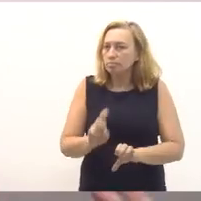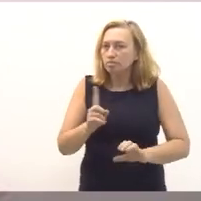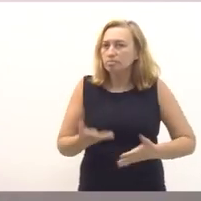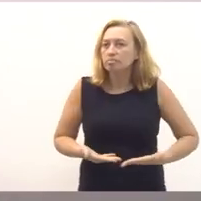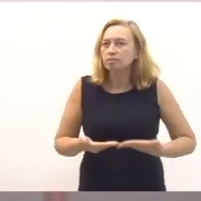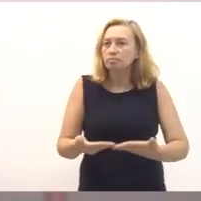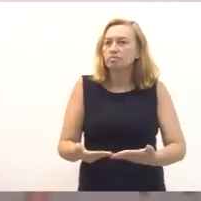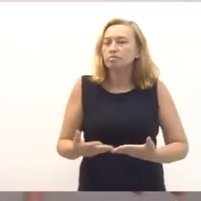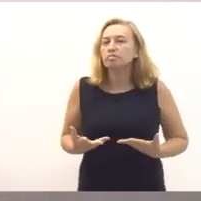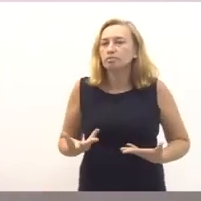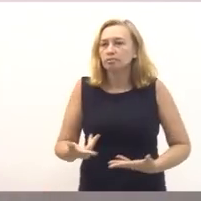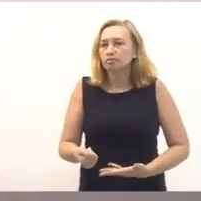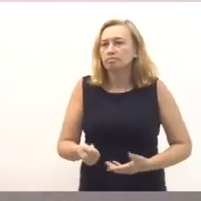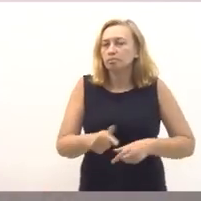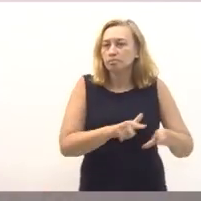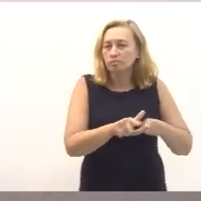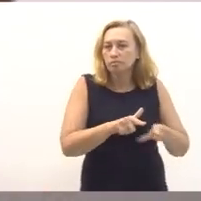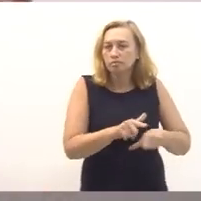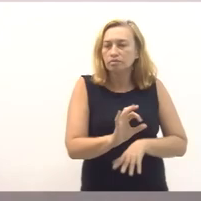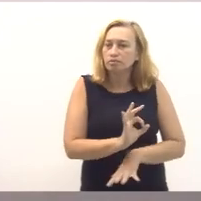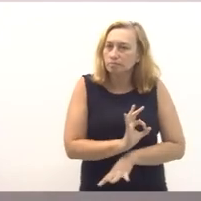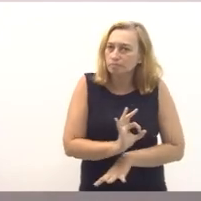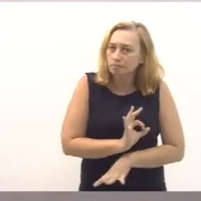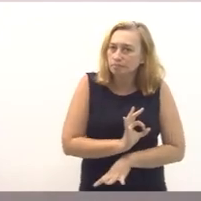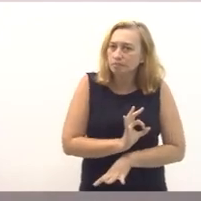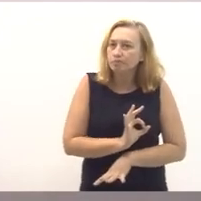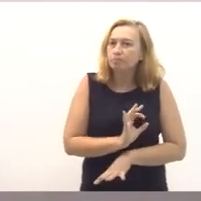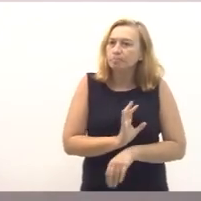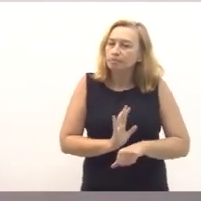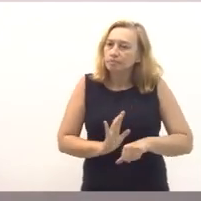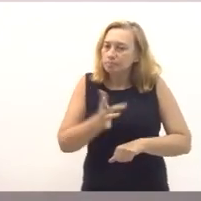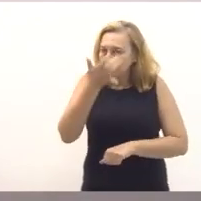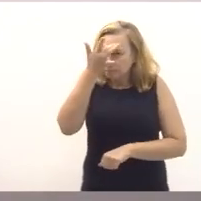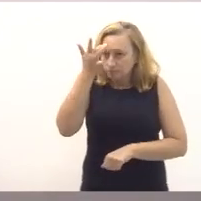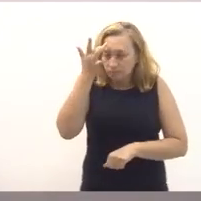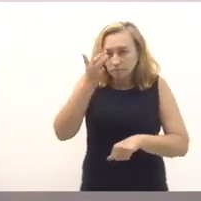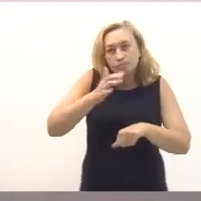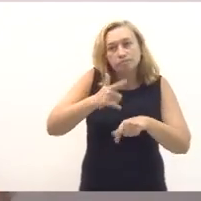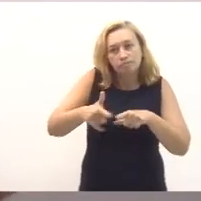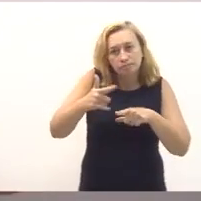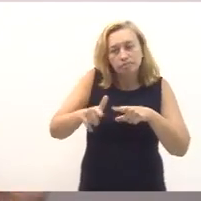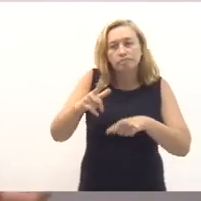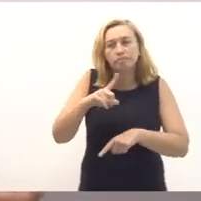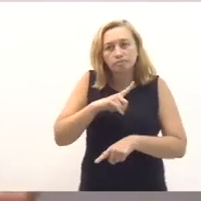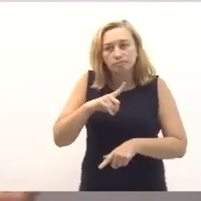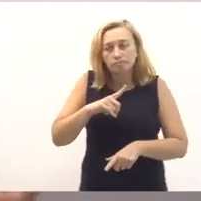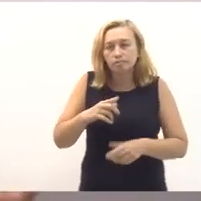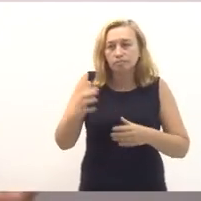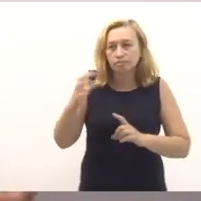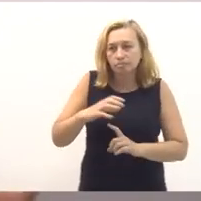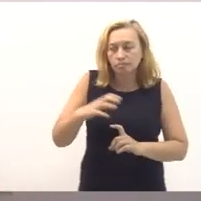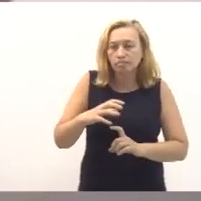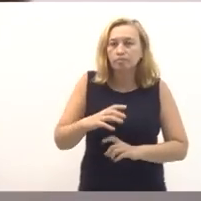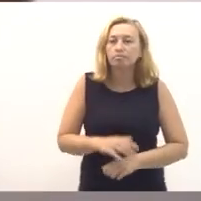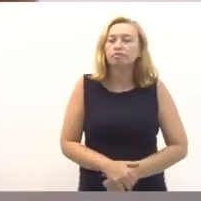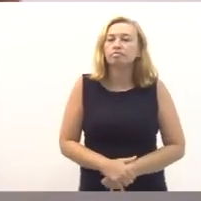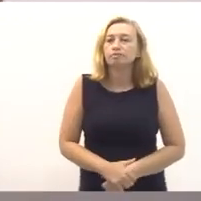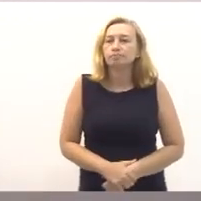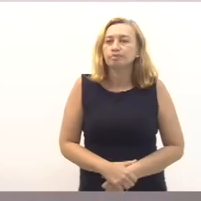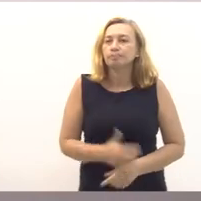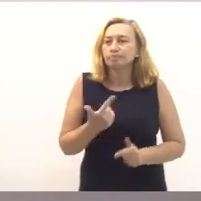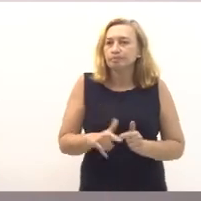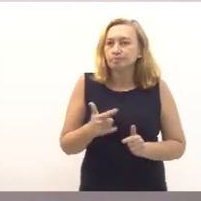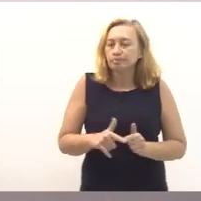fornece condições dignas de trabalho para os policiais adoece mentalmente os policiais a uma pressão muito grande cima para baixo